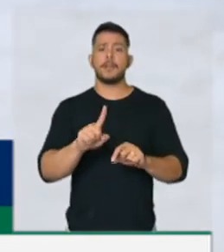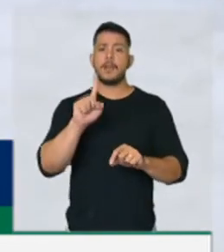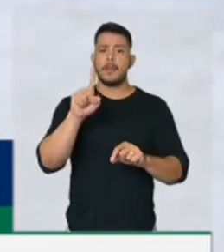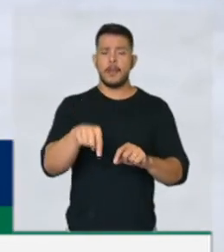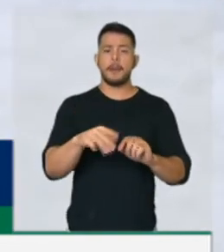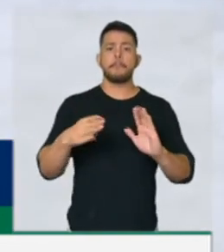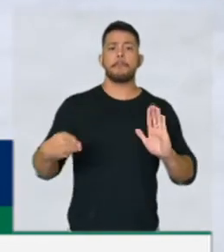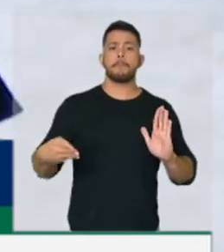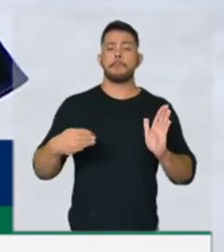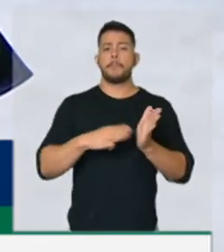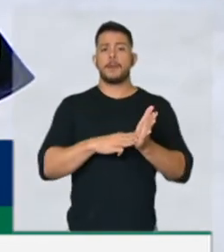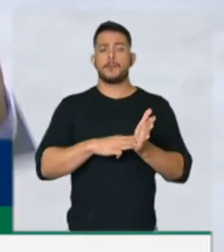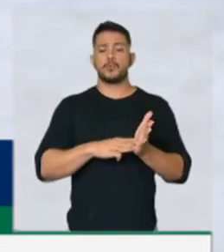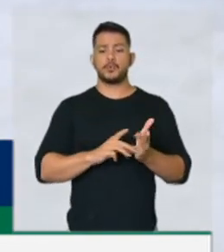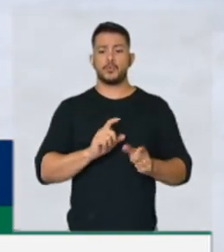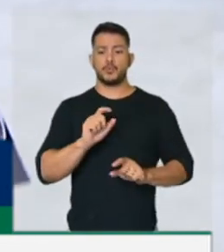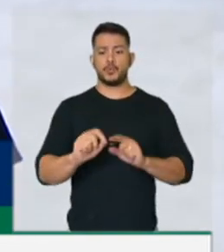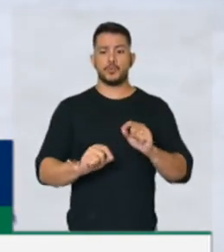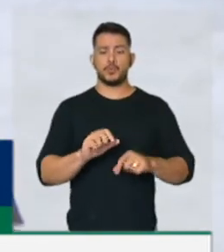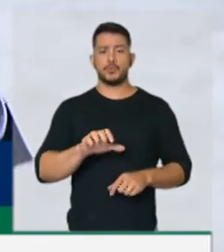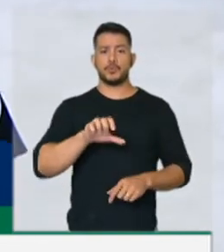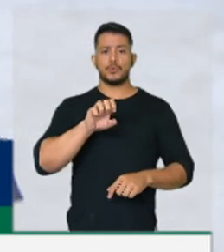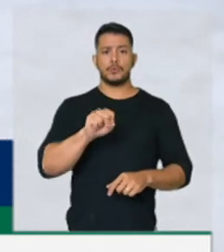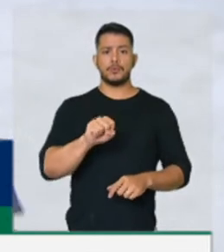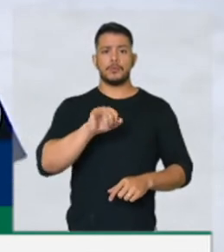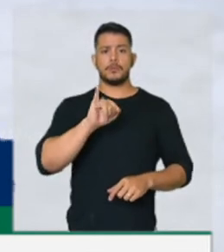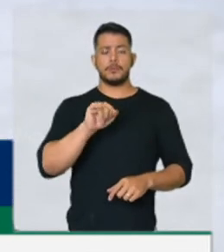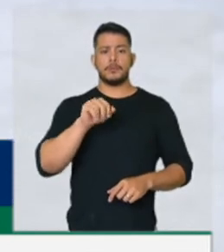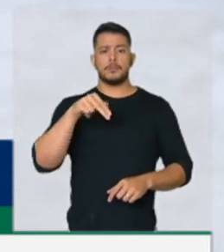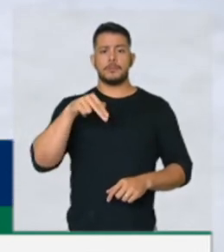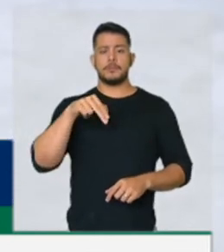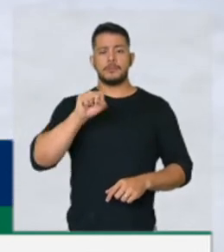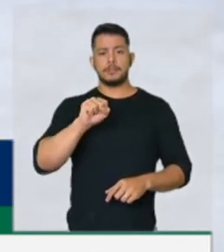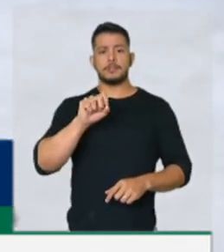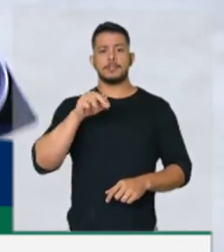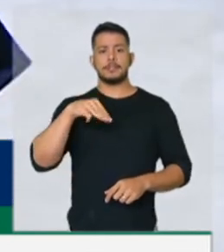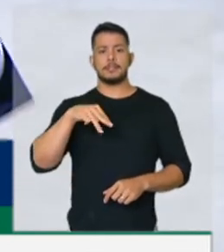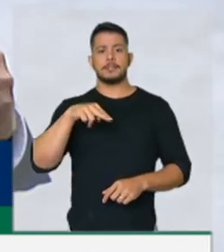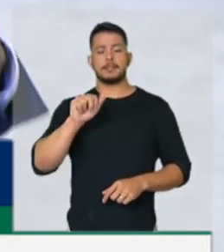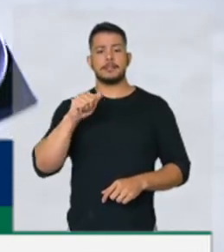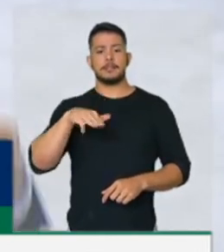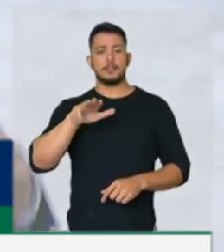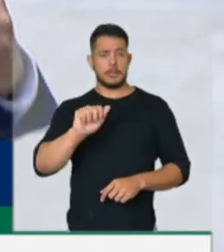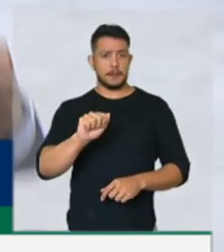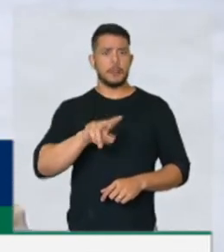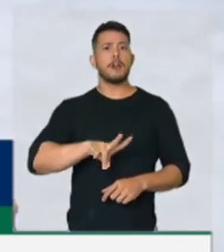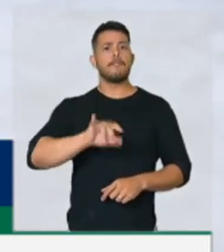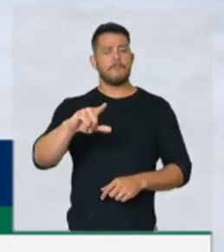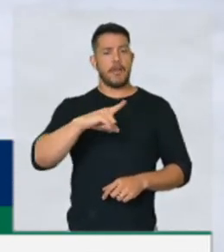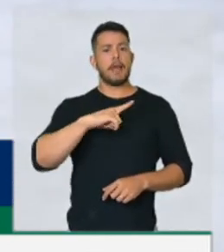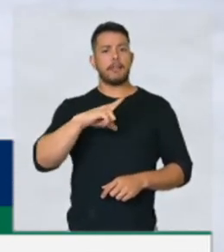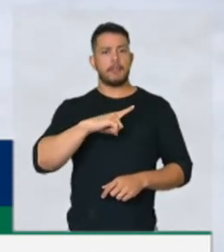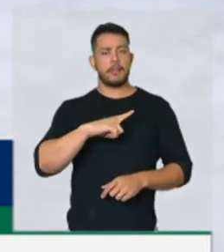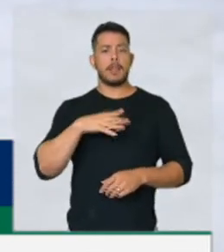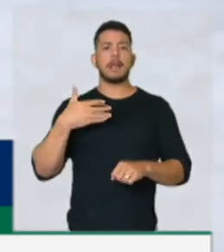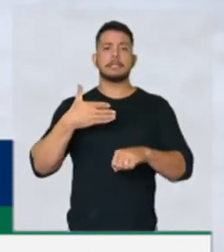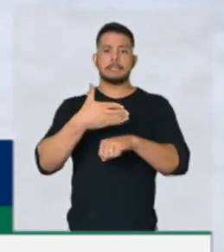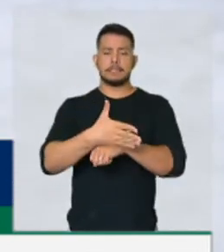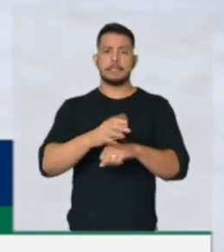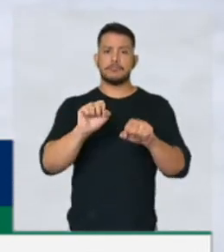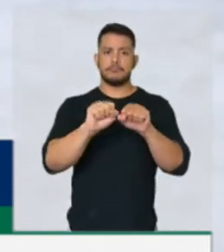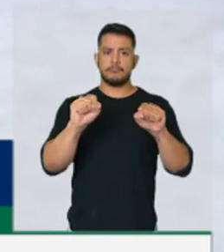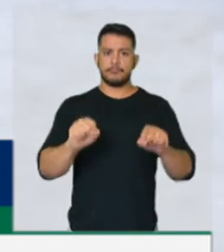também do SISNAMA, do Sistema Nacional de Meio Ambiente. As polícias portuárias, eu quis dizer.